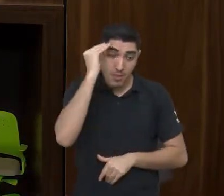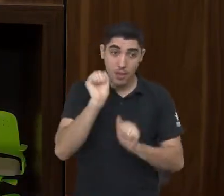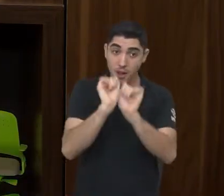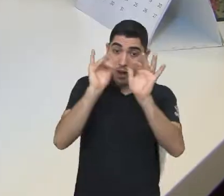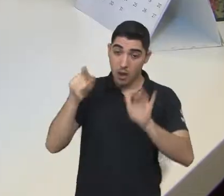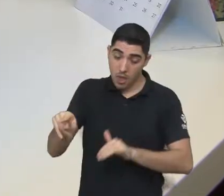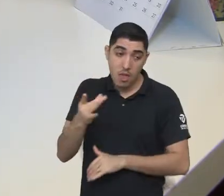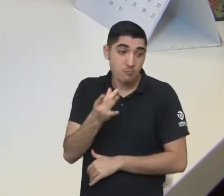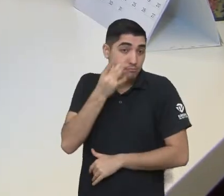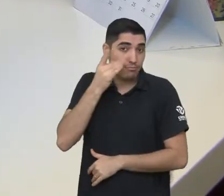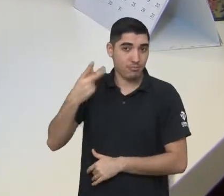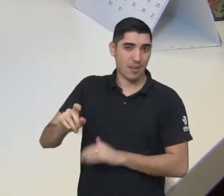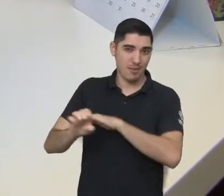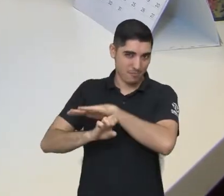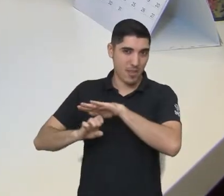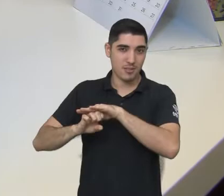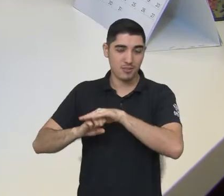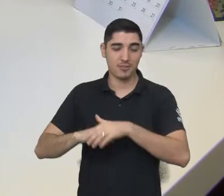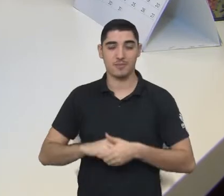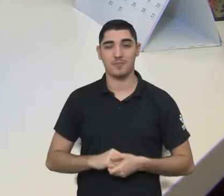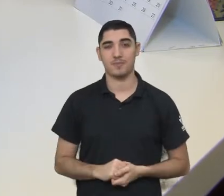onde a empresa consiga mensurar.